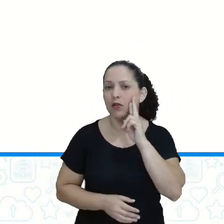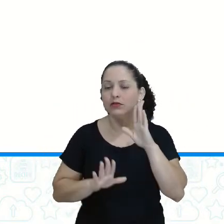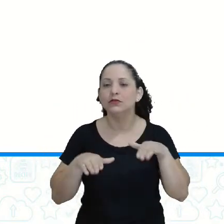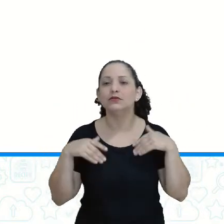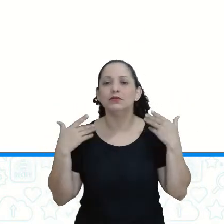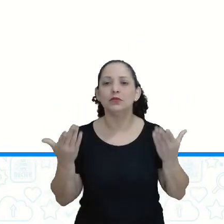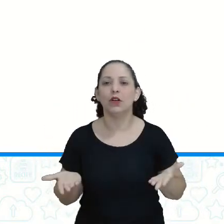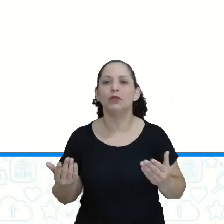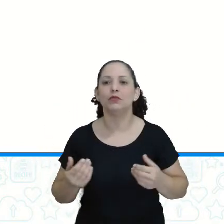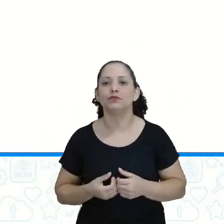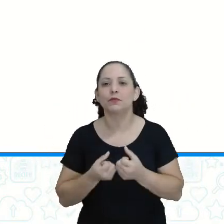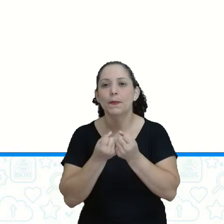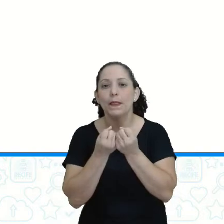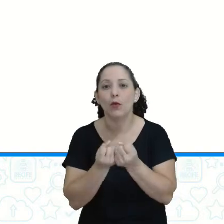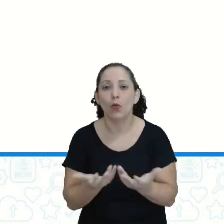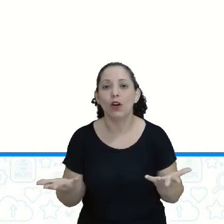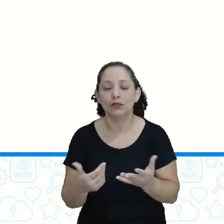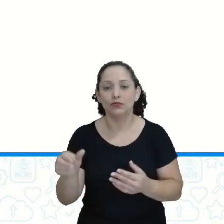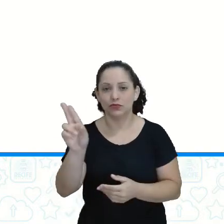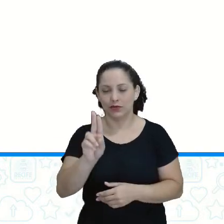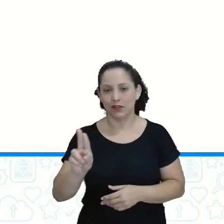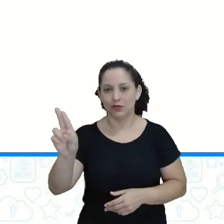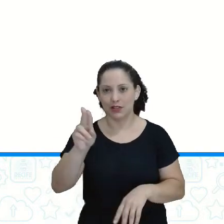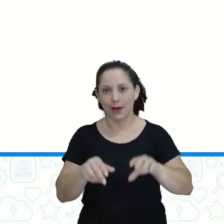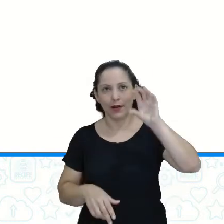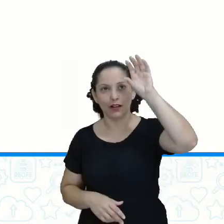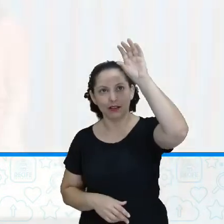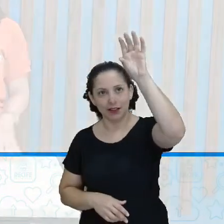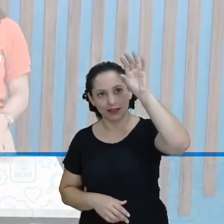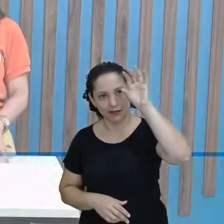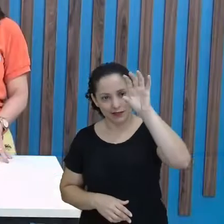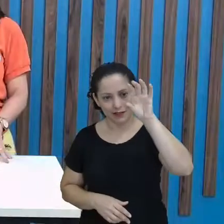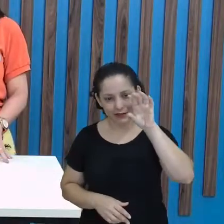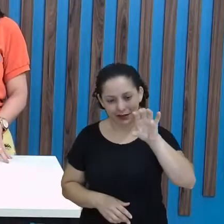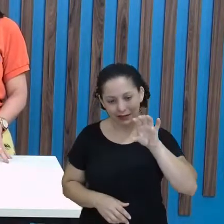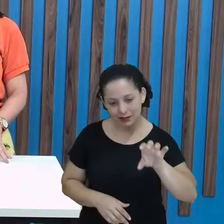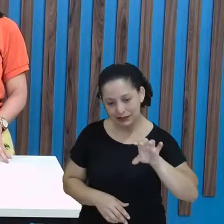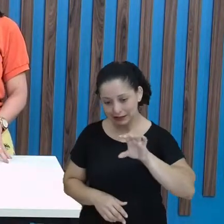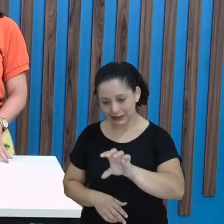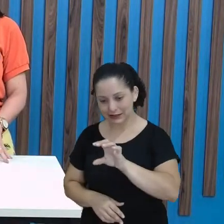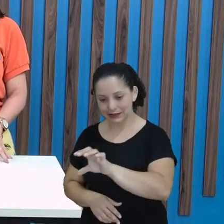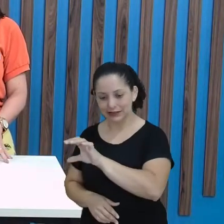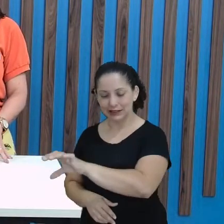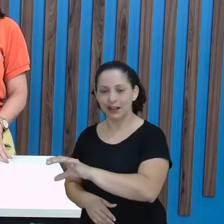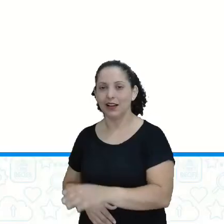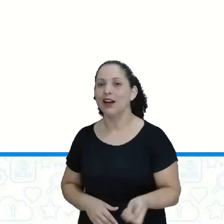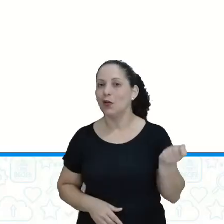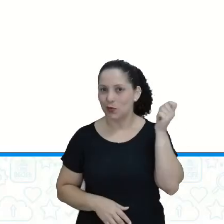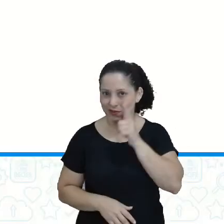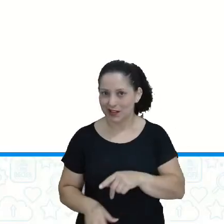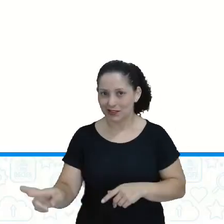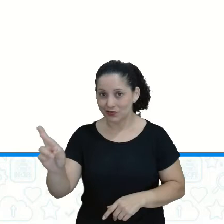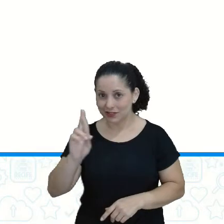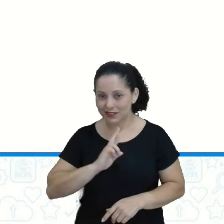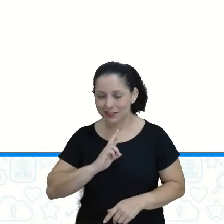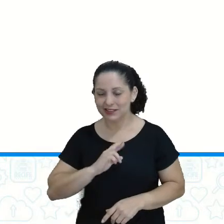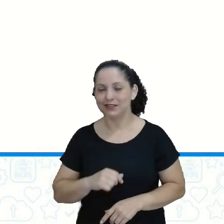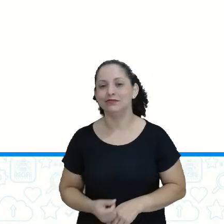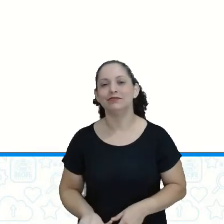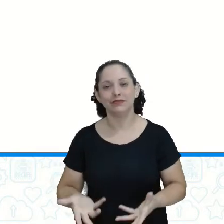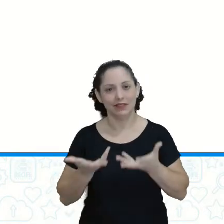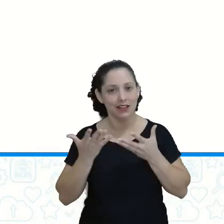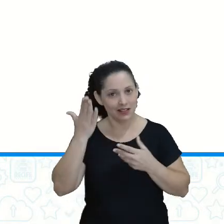Quantos quadrinhos eu vou usar para cobrir essa área rosa? Vocês conseguem me dizer? Eu quero ouvir